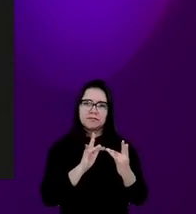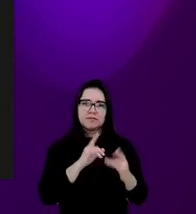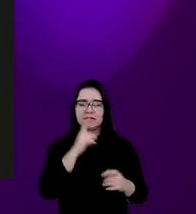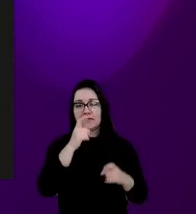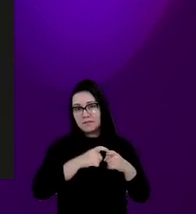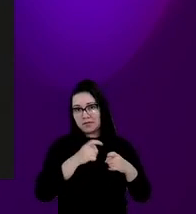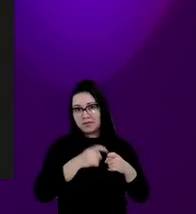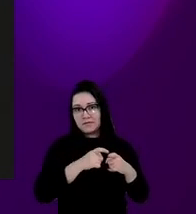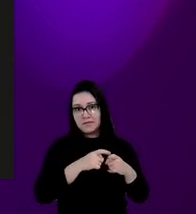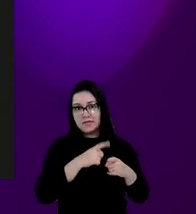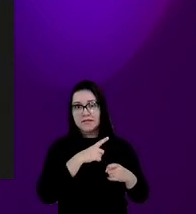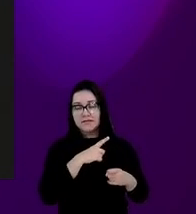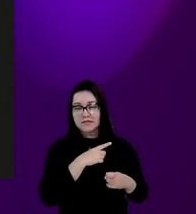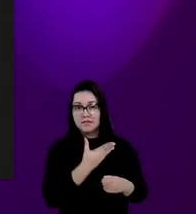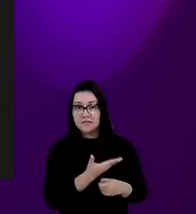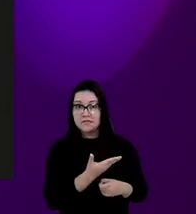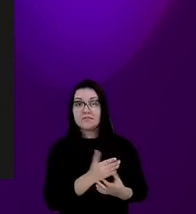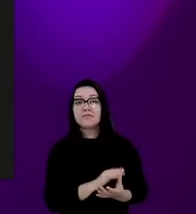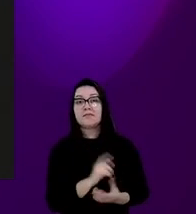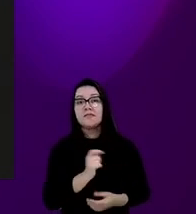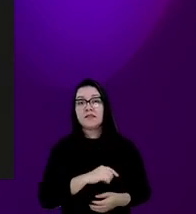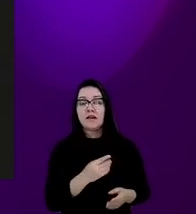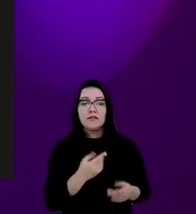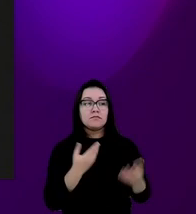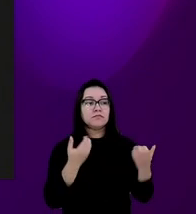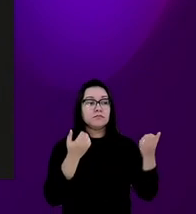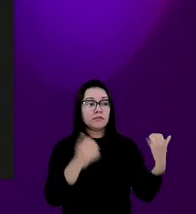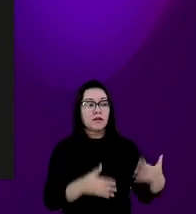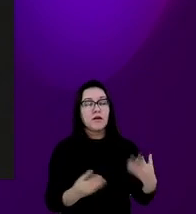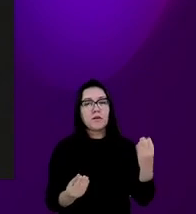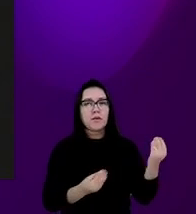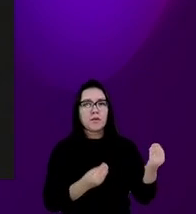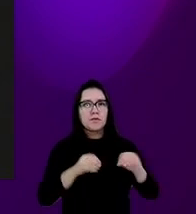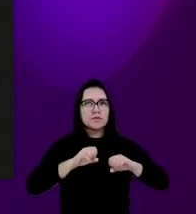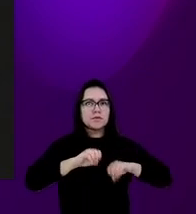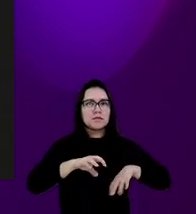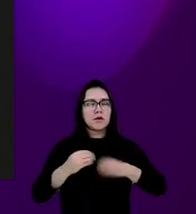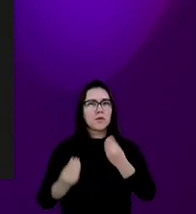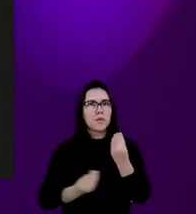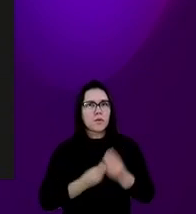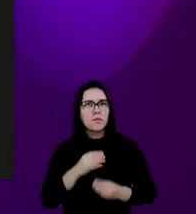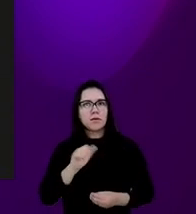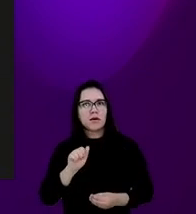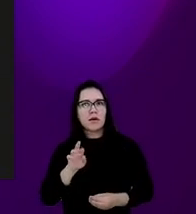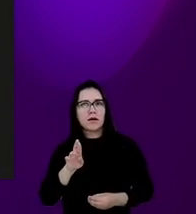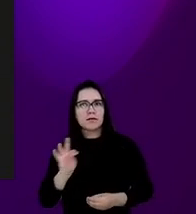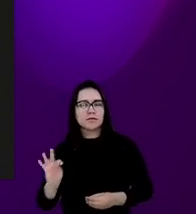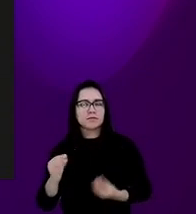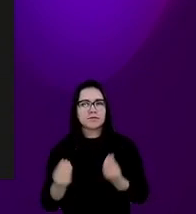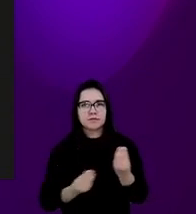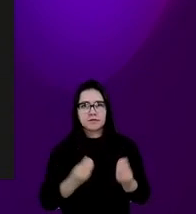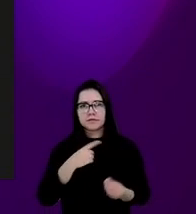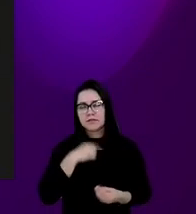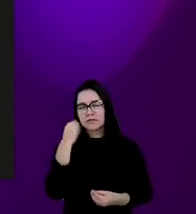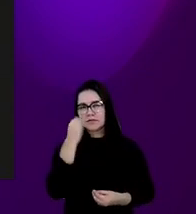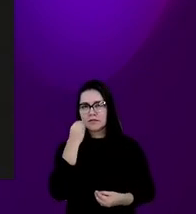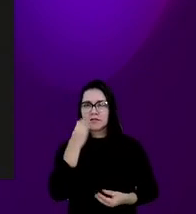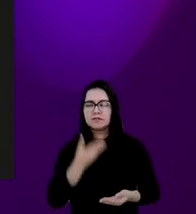CAR-T, com o centro que vai seguir, fazer o procedimento. Ele deve ser. A gente tem a experiência do transplante,